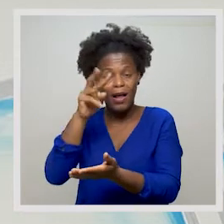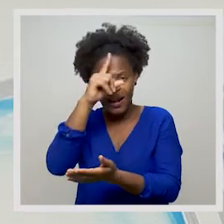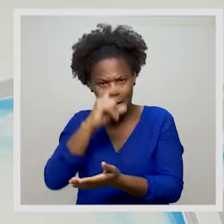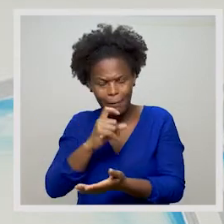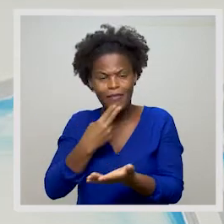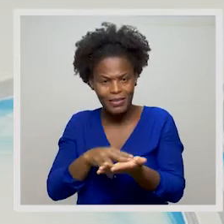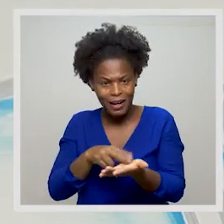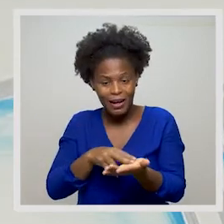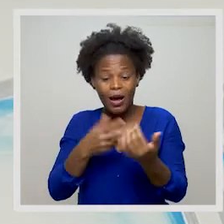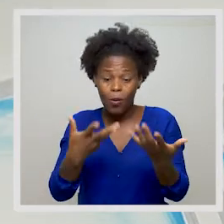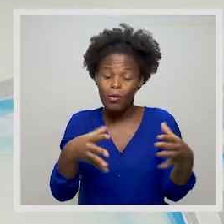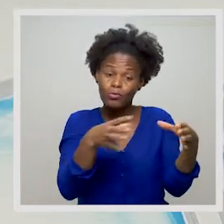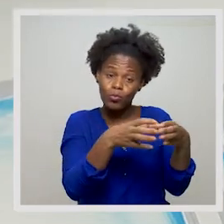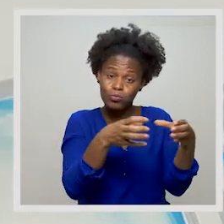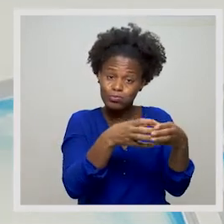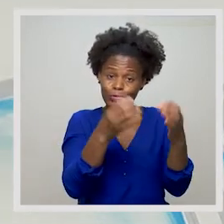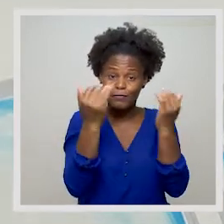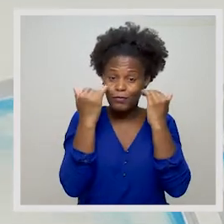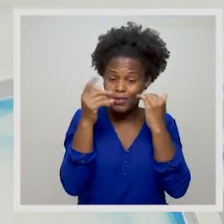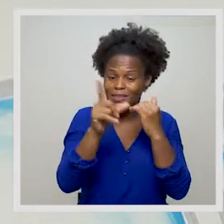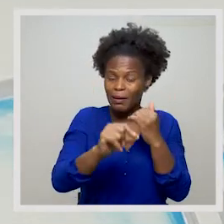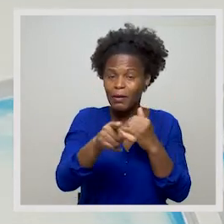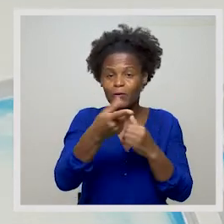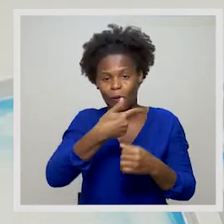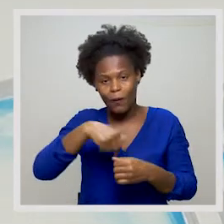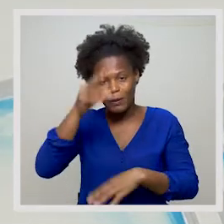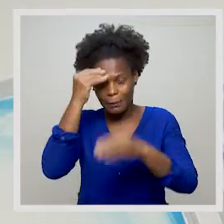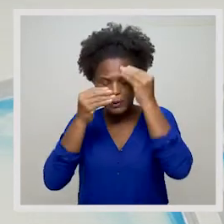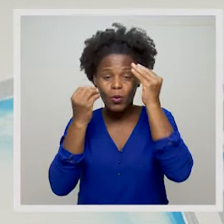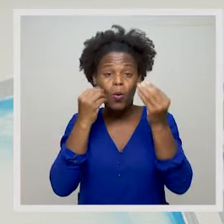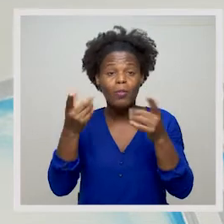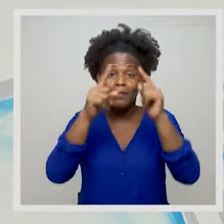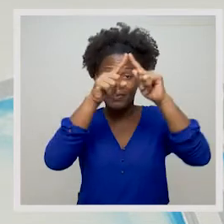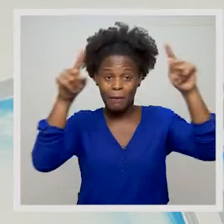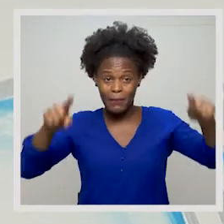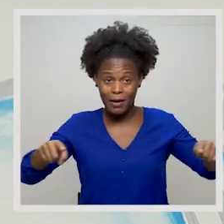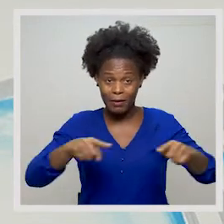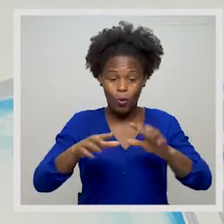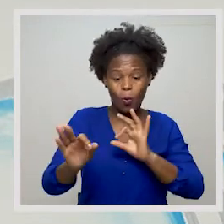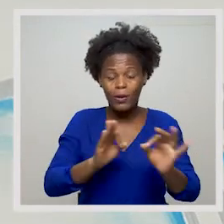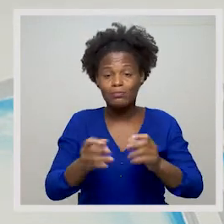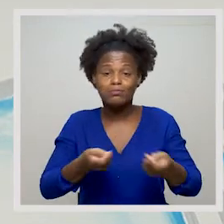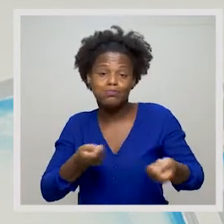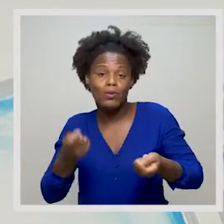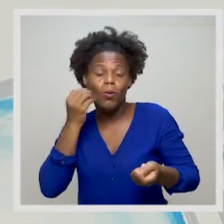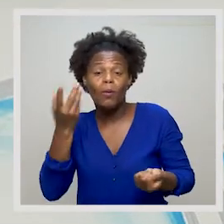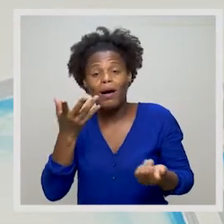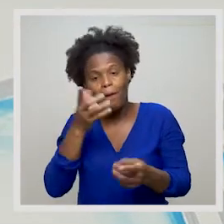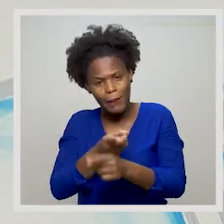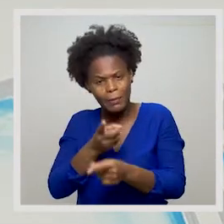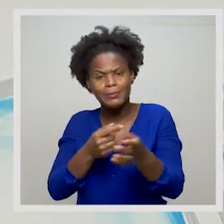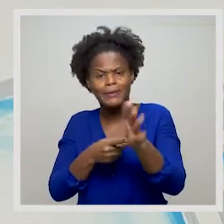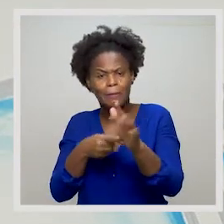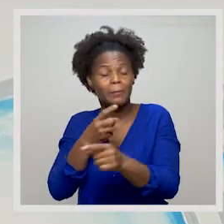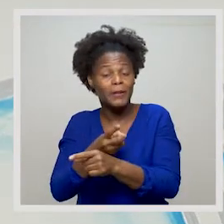coisa vamos fazer para dados agrupados. Nós aprendemos como organizar numa tabela. Agora vamos seguir